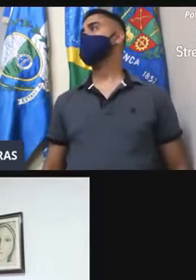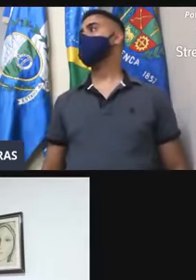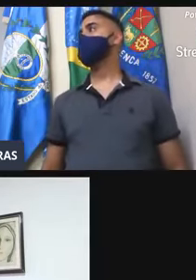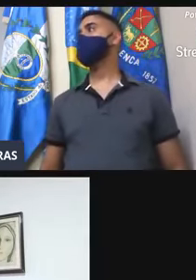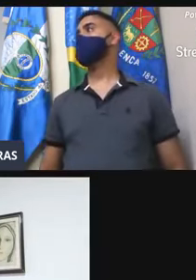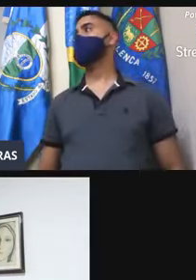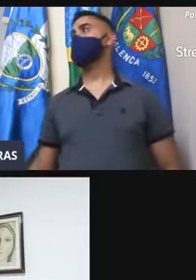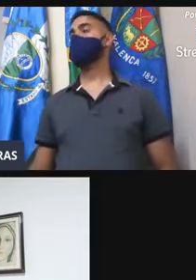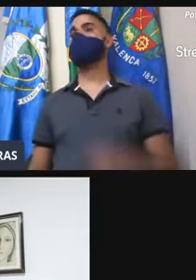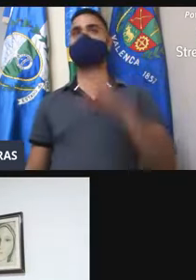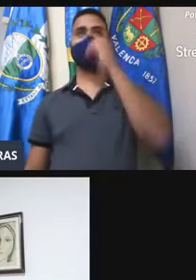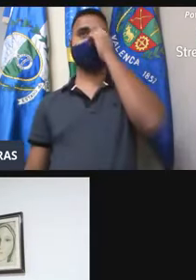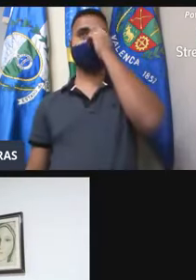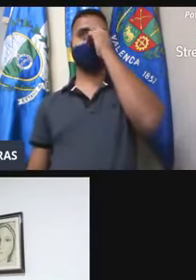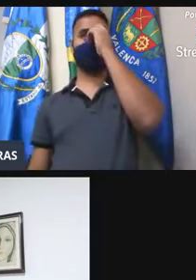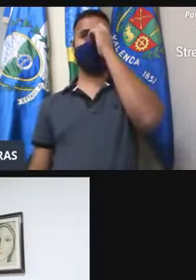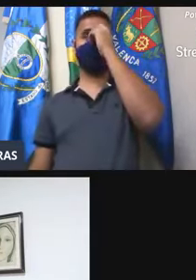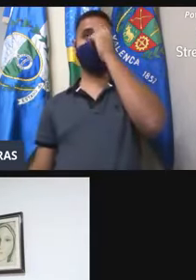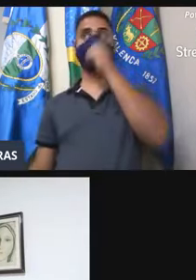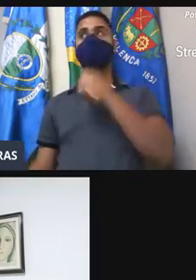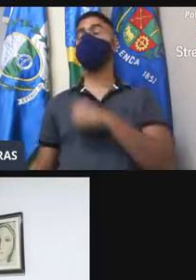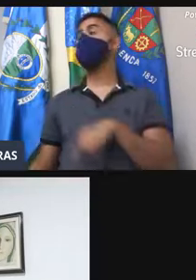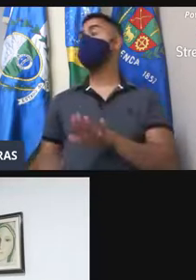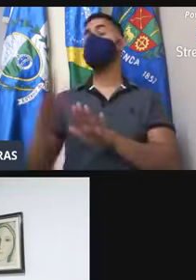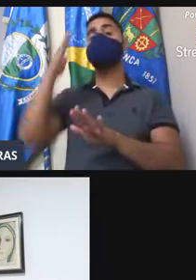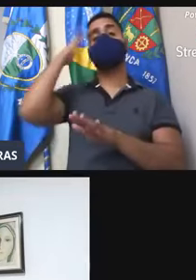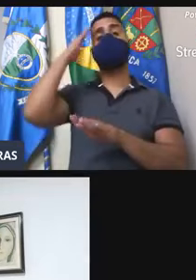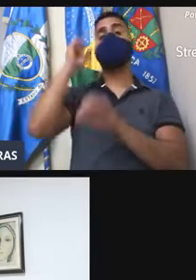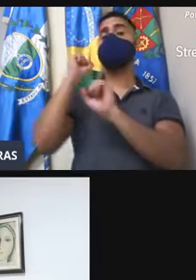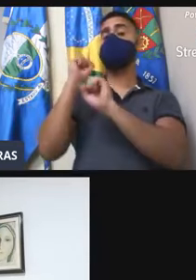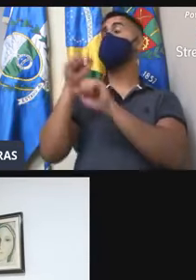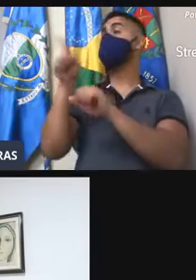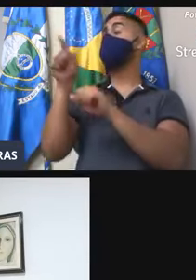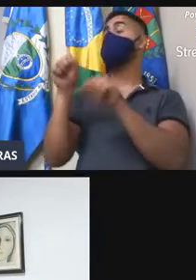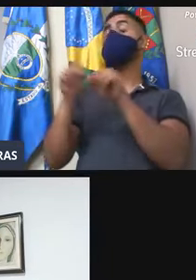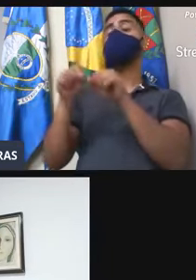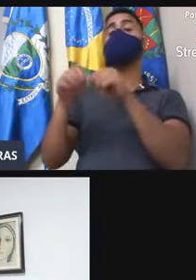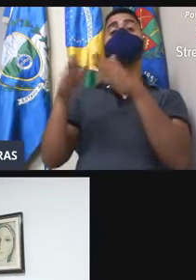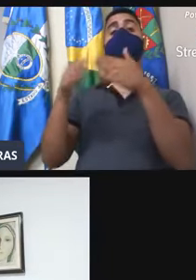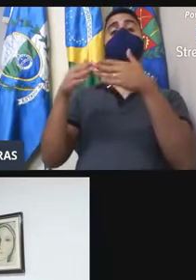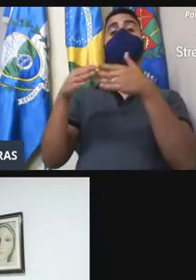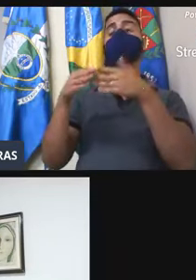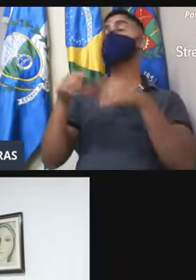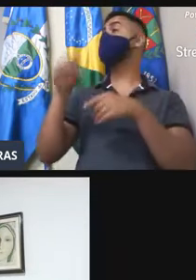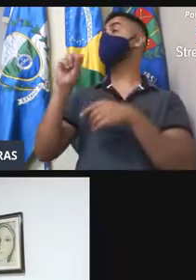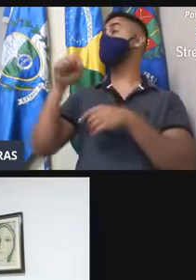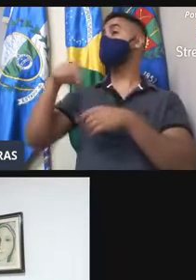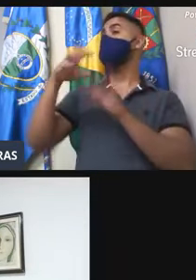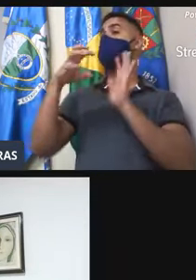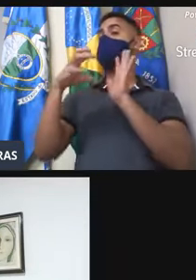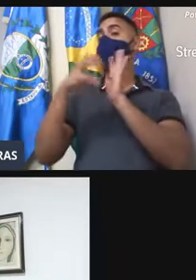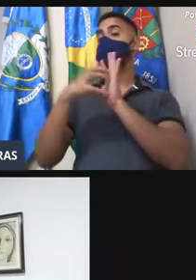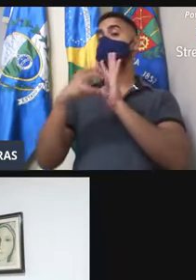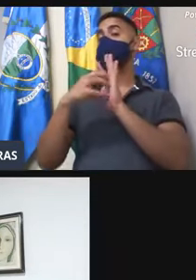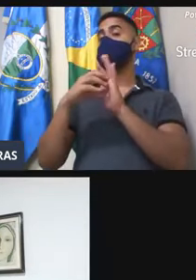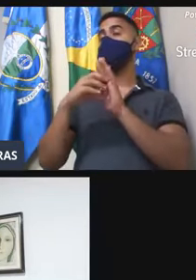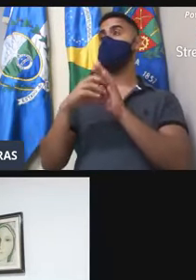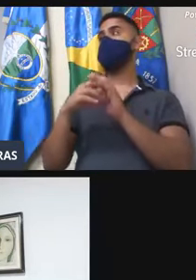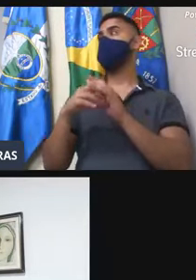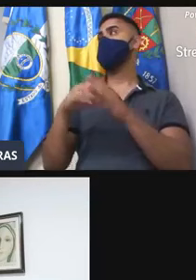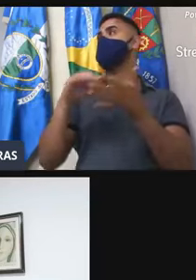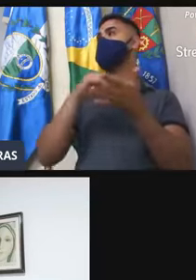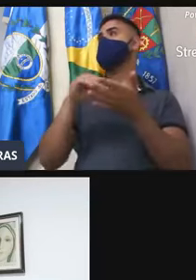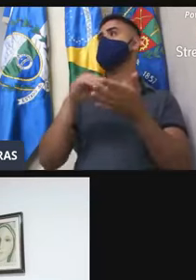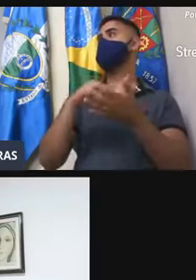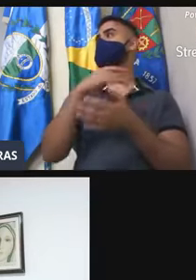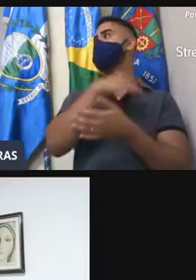Colaborando com Vossa Excelência, eu acho que Vossa Excelência poderia solicitar um requerimento, ou Vossa Excelência, ou da casa aqui, ou da mesa, à Secretaria de Saúde,